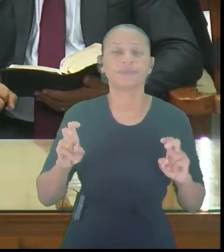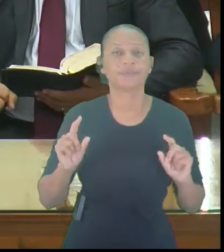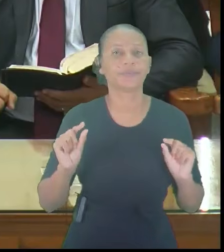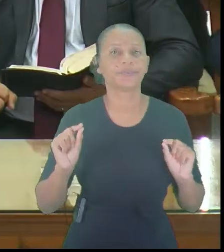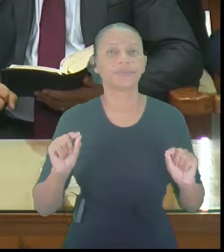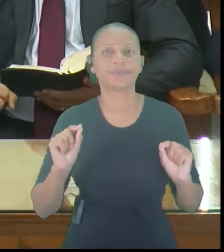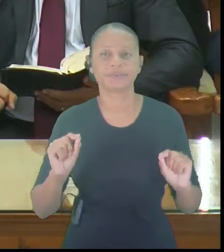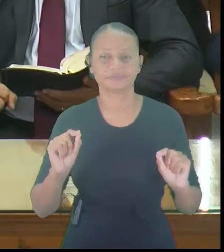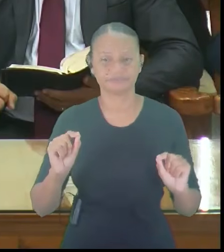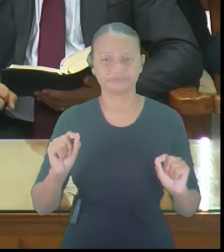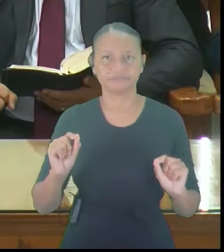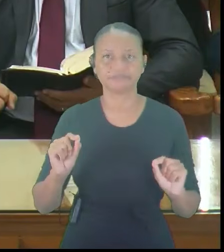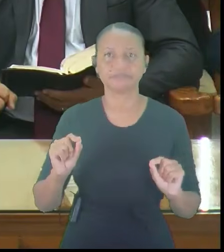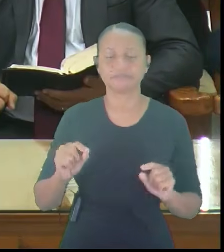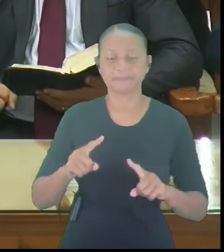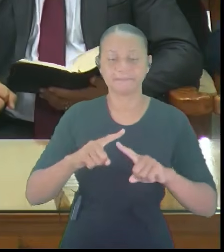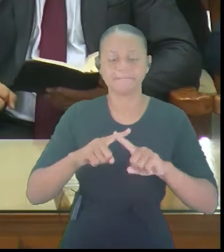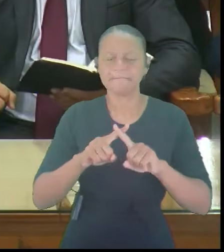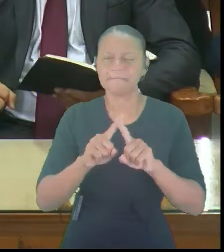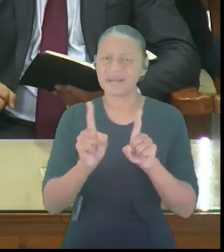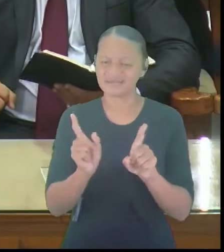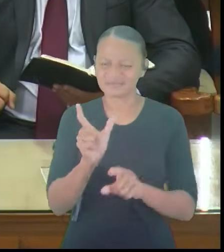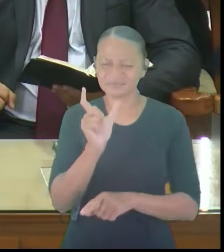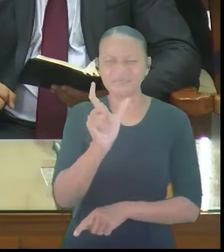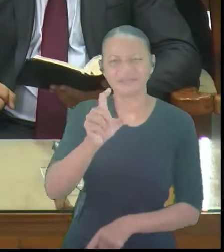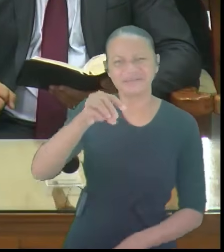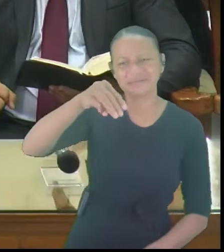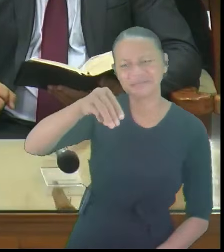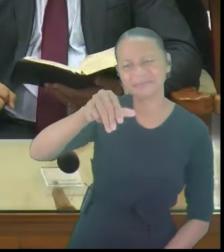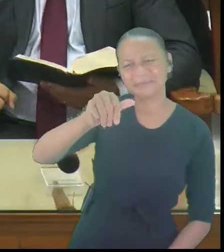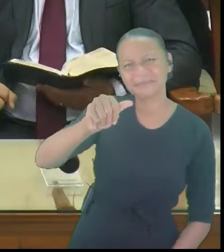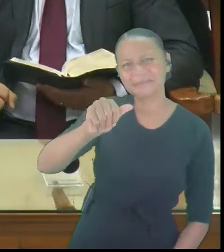começa com a palavra mas.